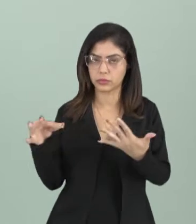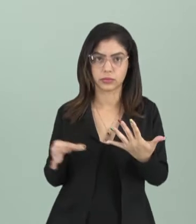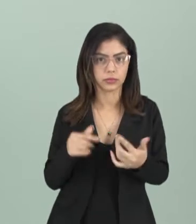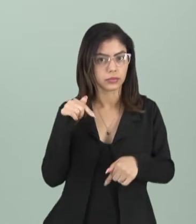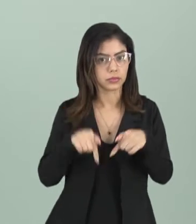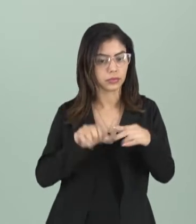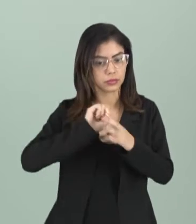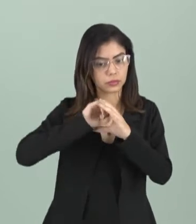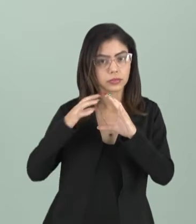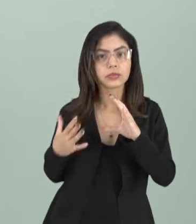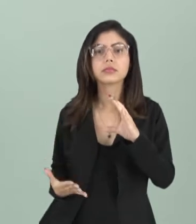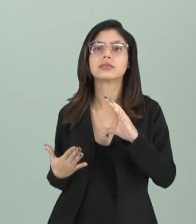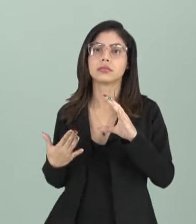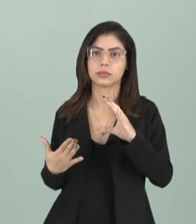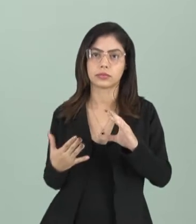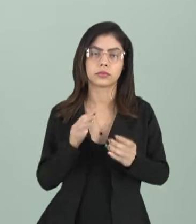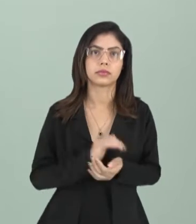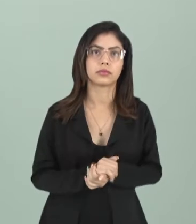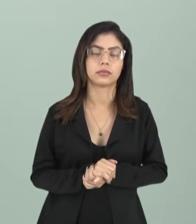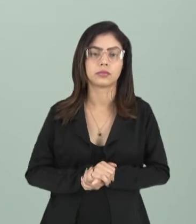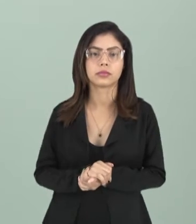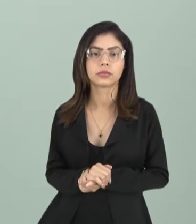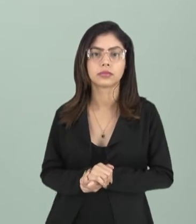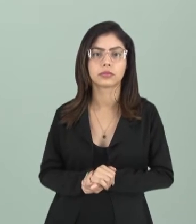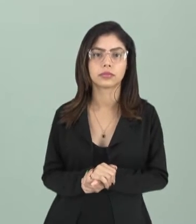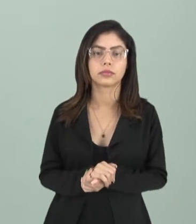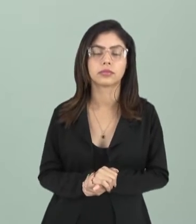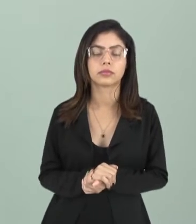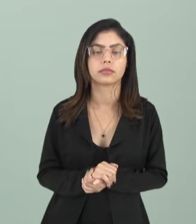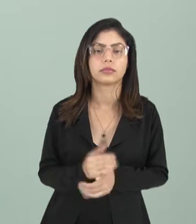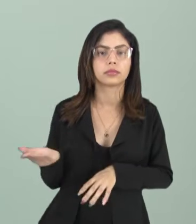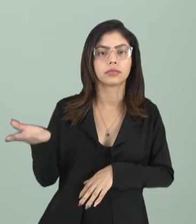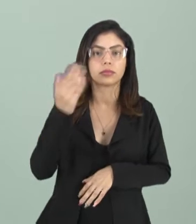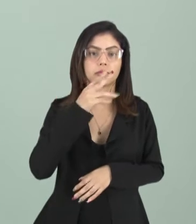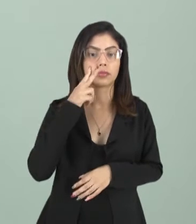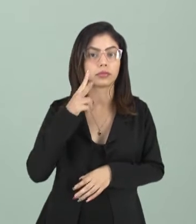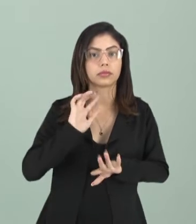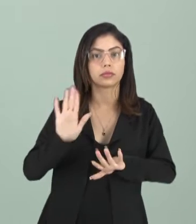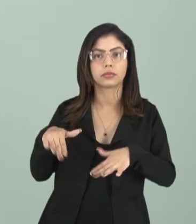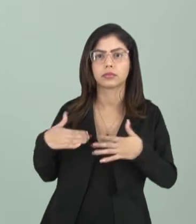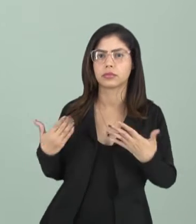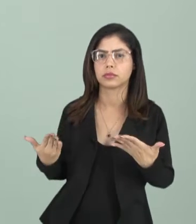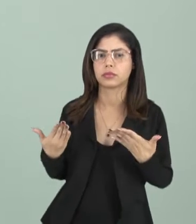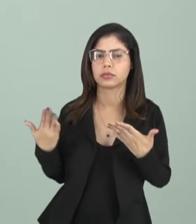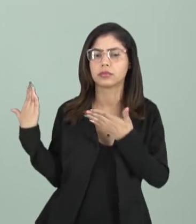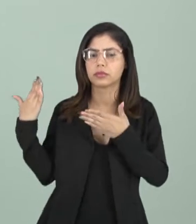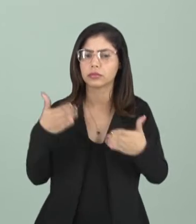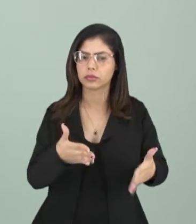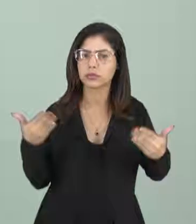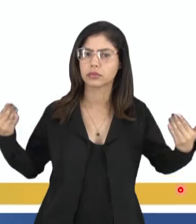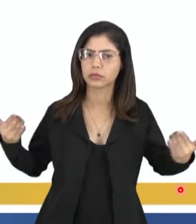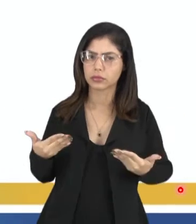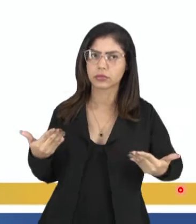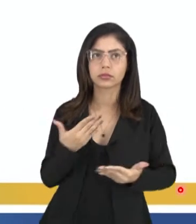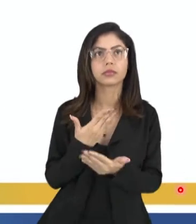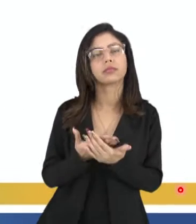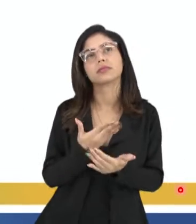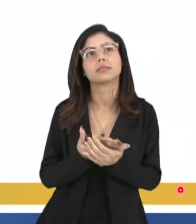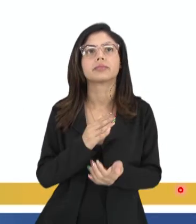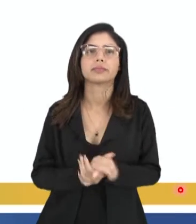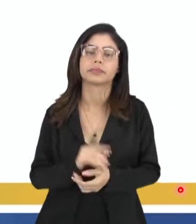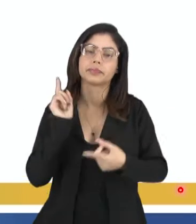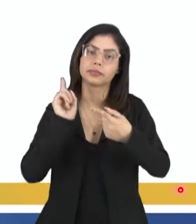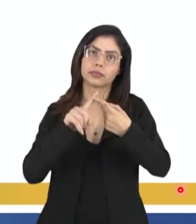das características do elemento químico. Então vamos ver quais são os objetivos da aula de hoje? Bom, então o